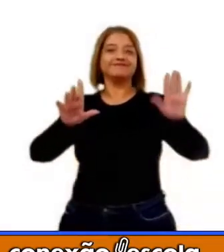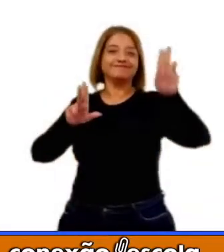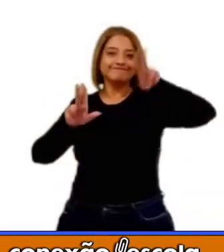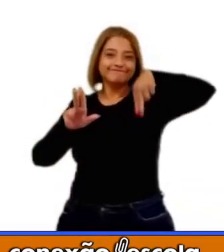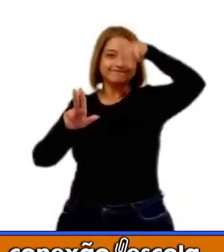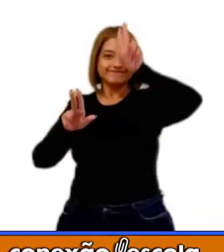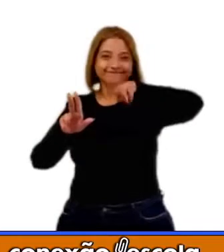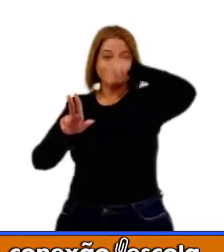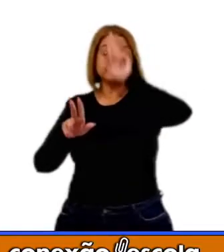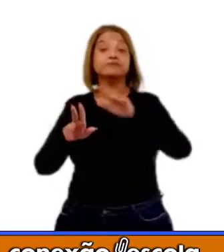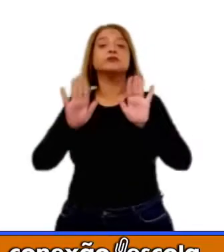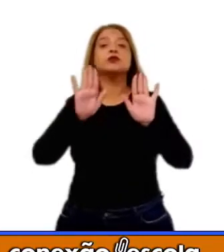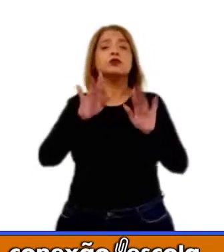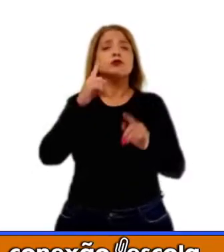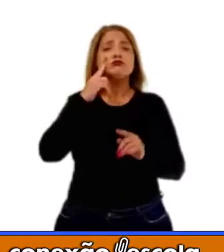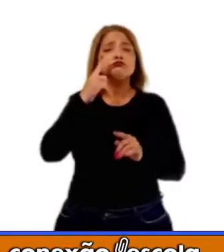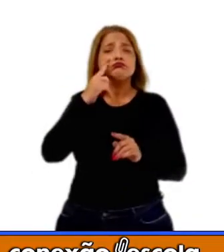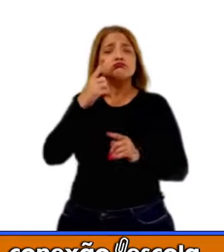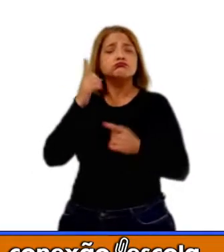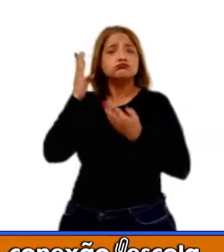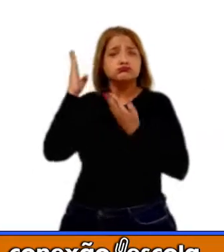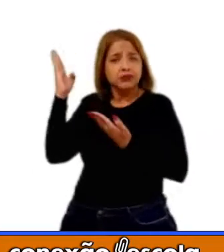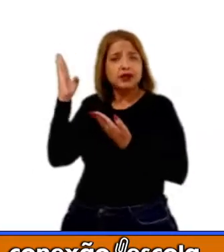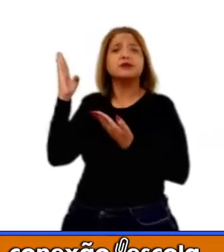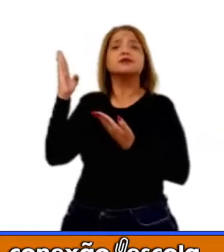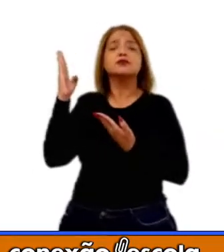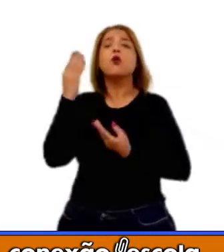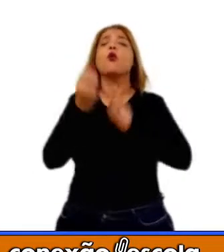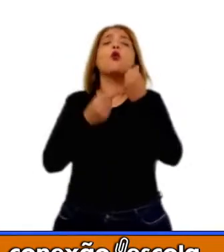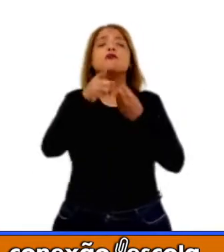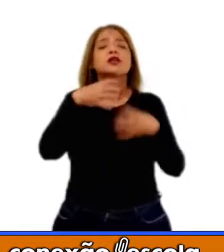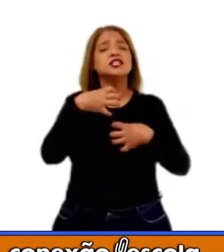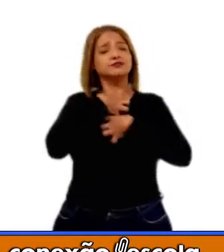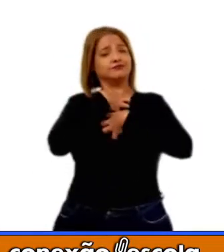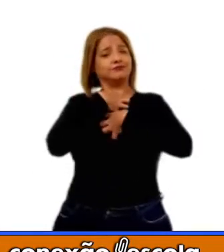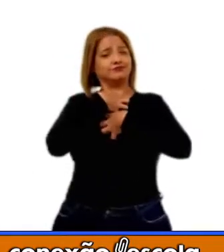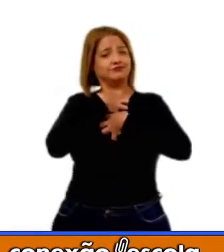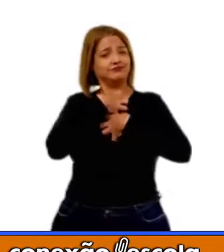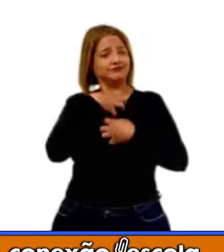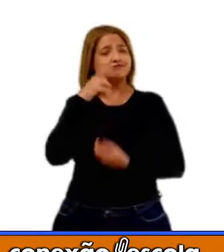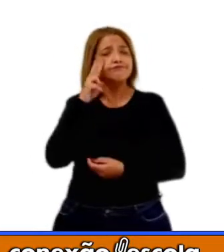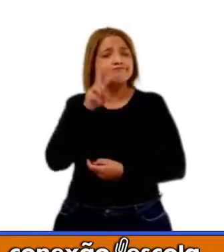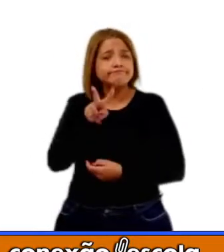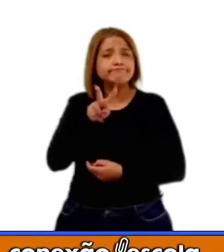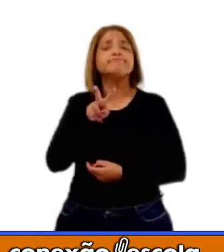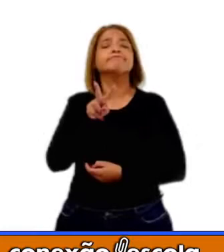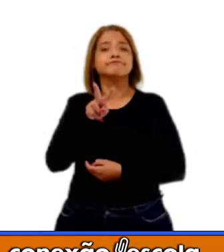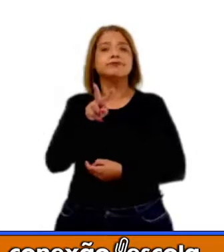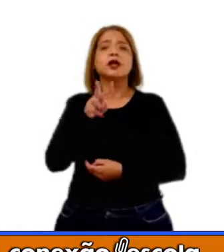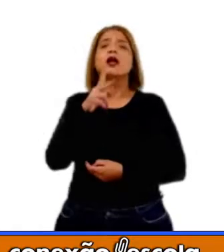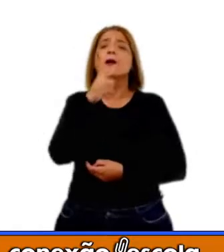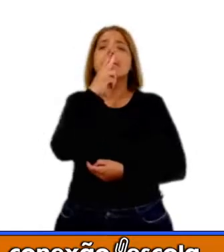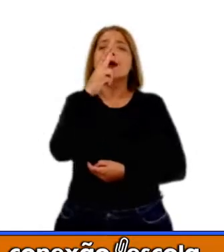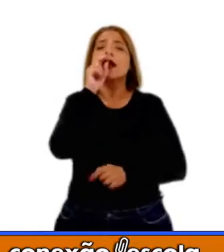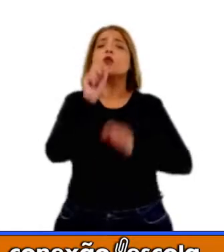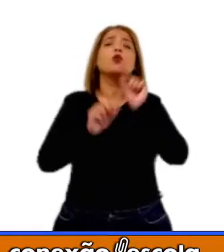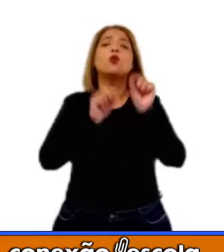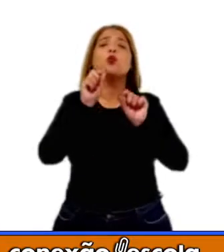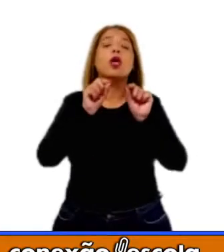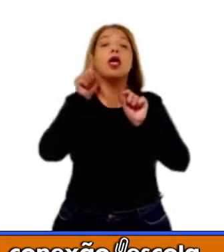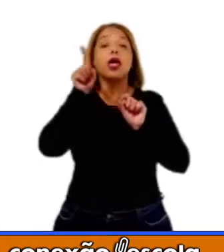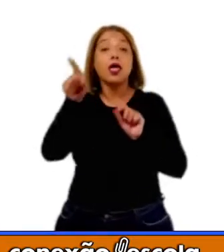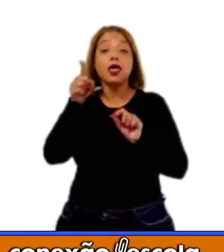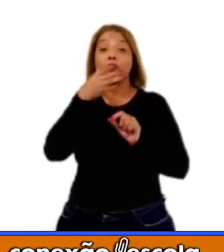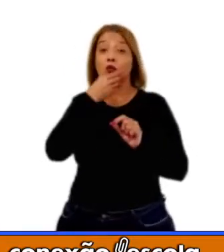você observa essa imagem, qual a sensação você tem? O que será que o